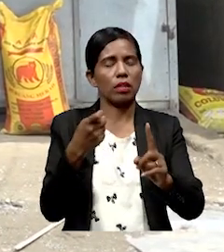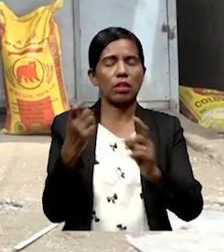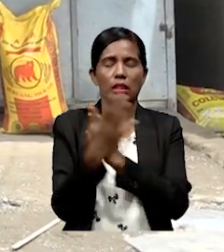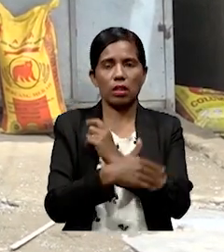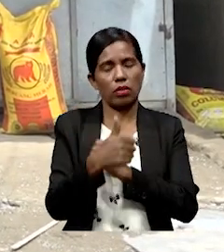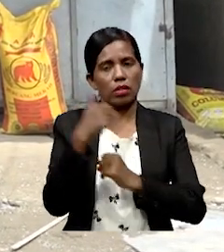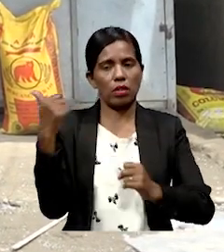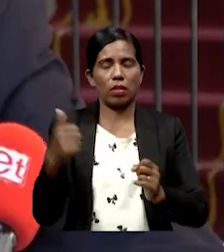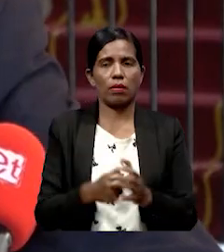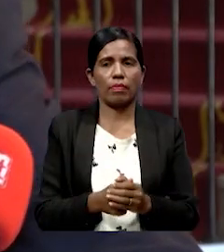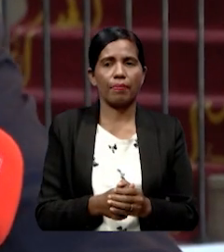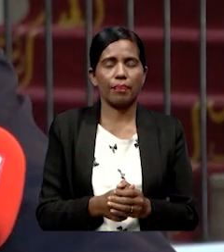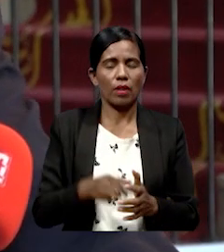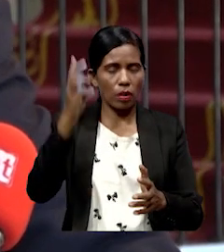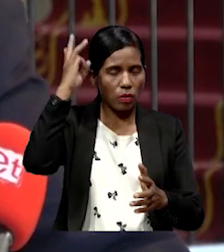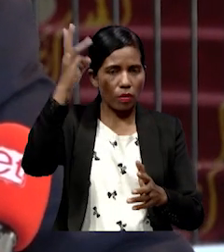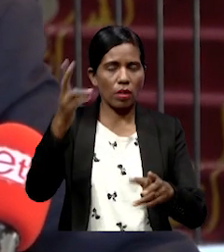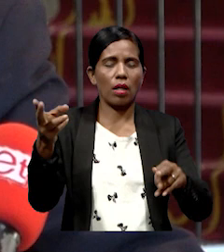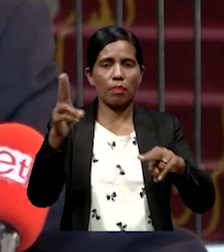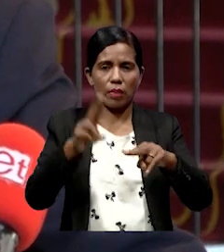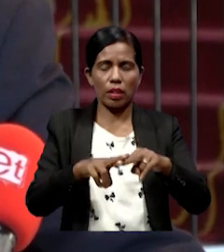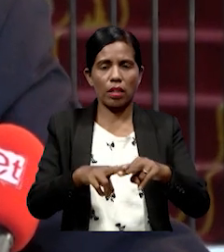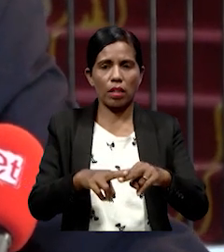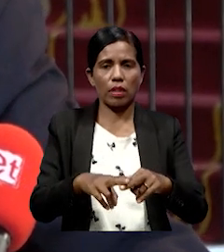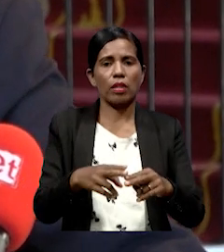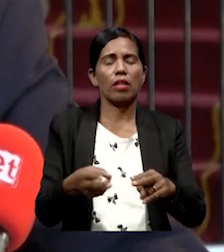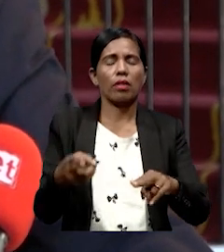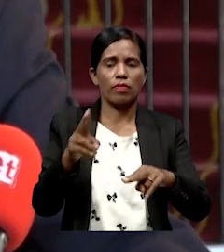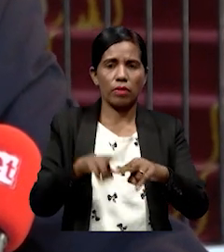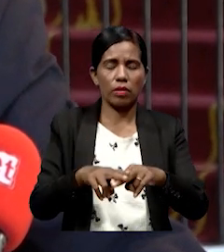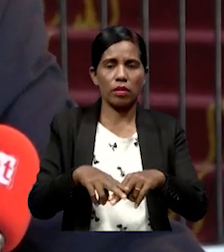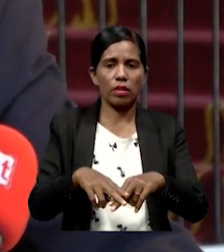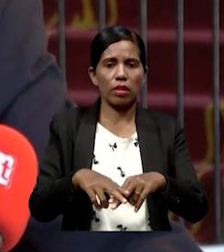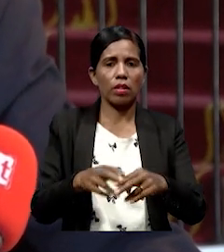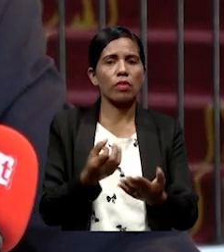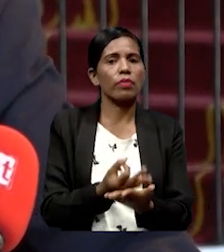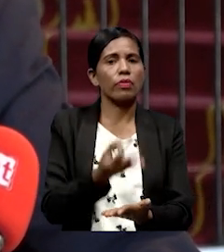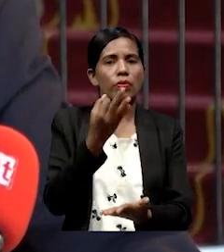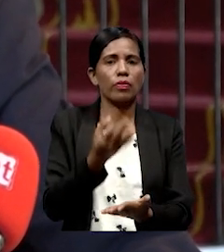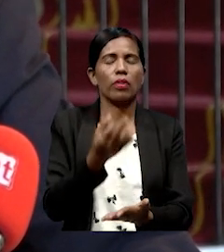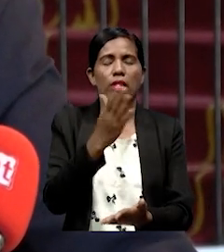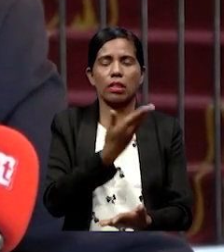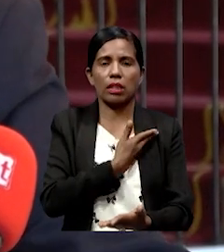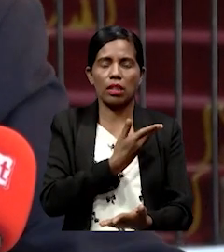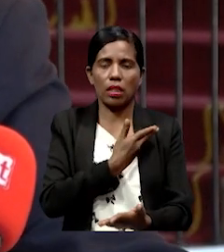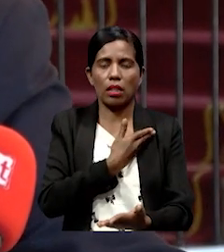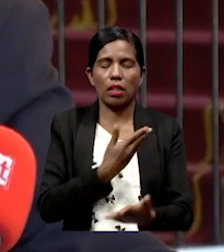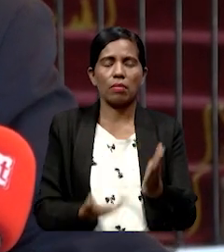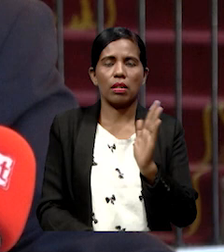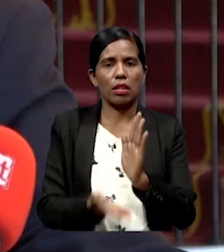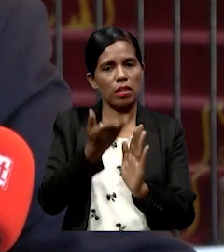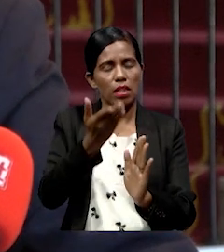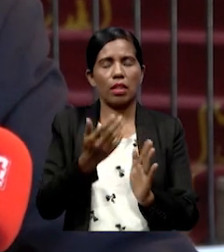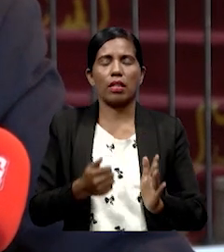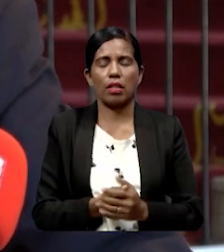Preocupações com o aumento de preços do produto sirete na Railaran, inclui Liliu Hahan, que